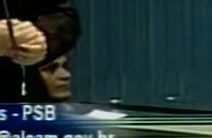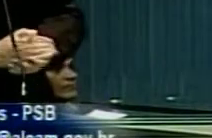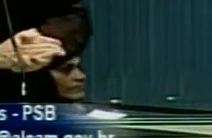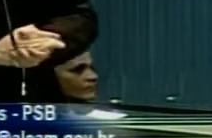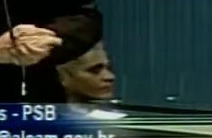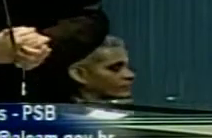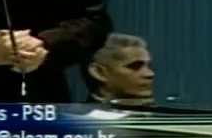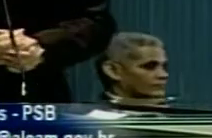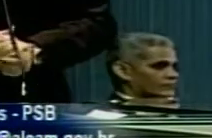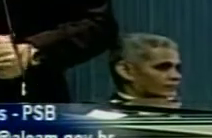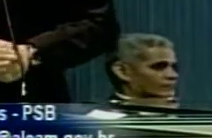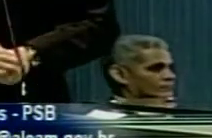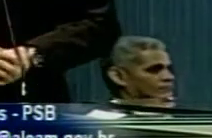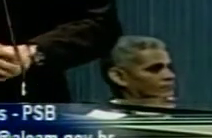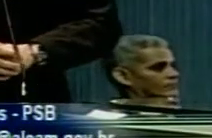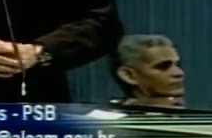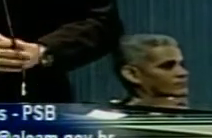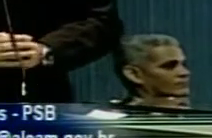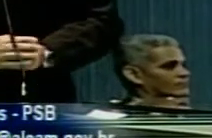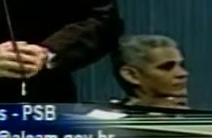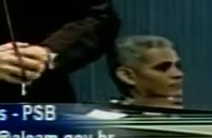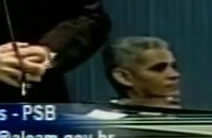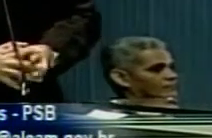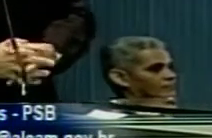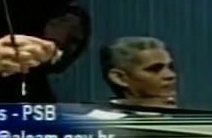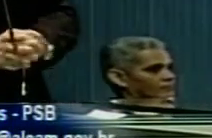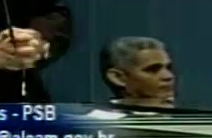O PROAMA tinha prazo de entrega no dia